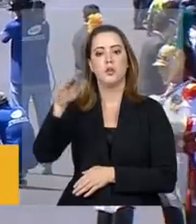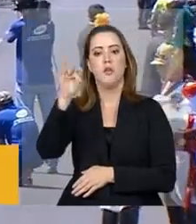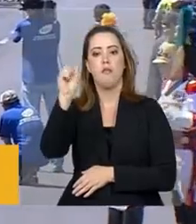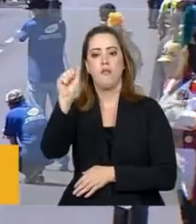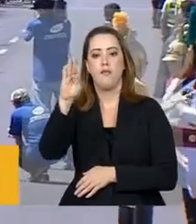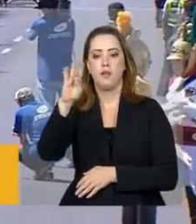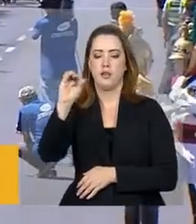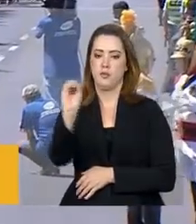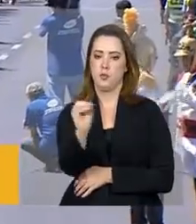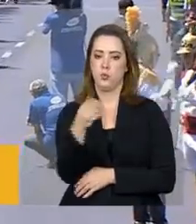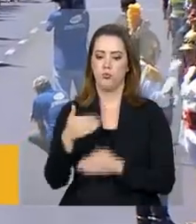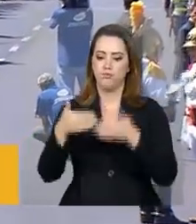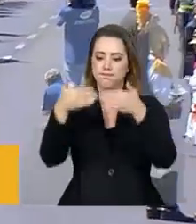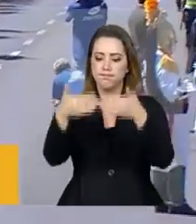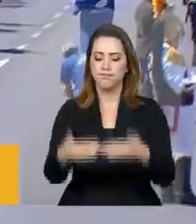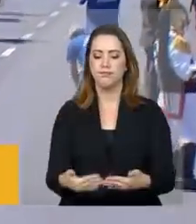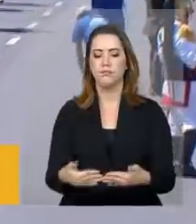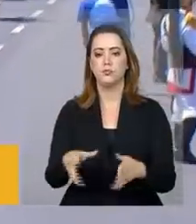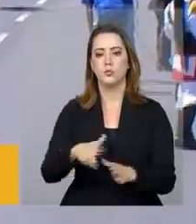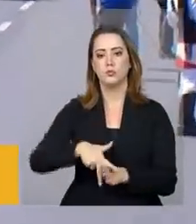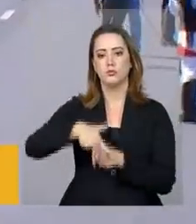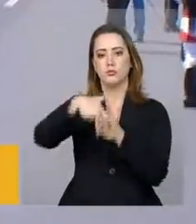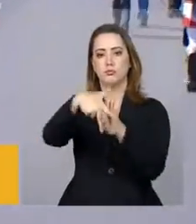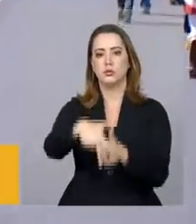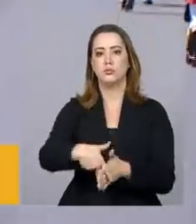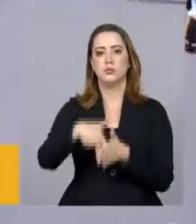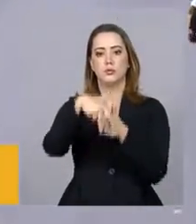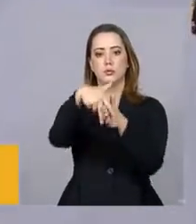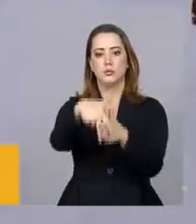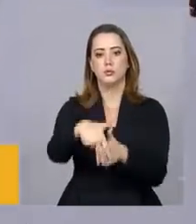Vieira, à frente da tropa.